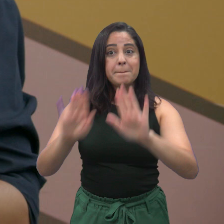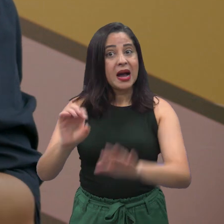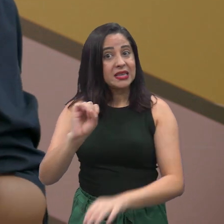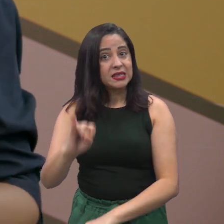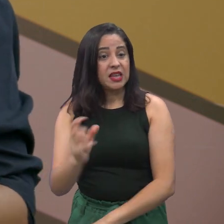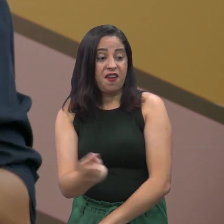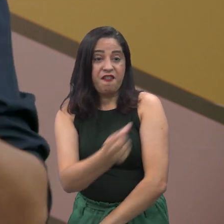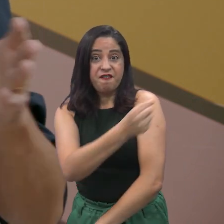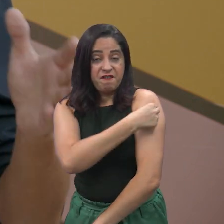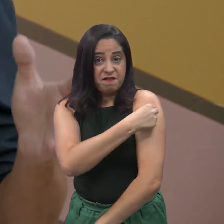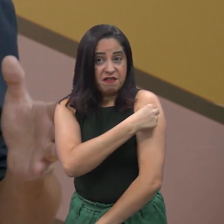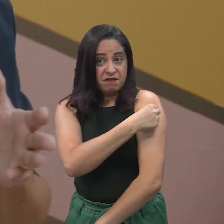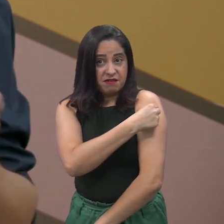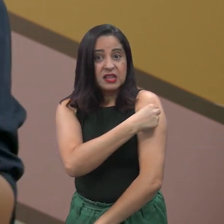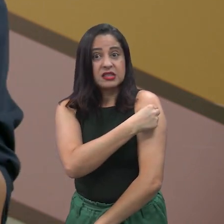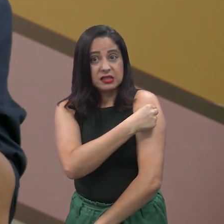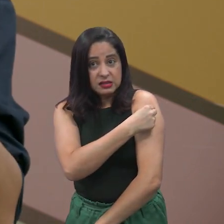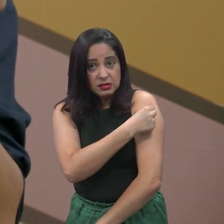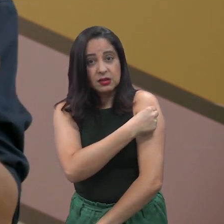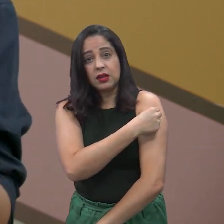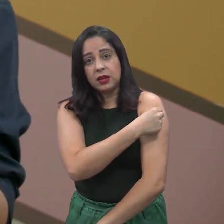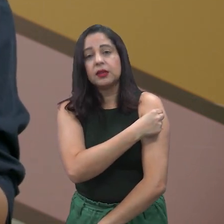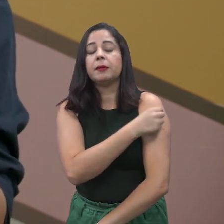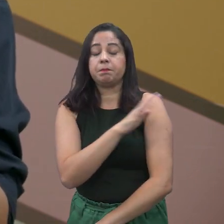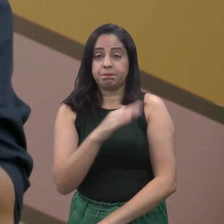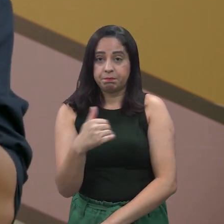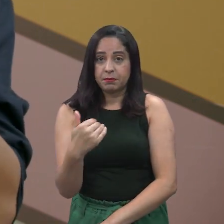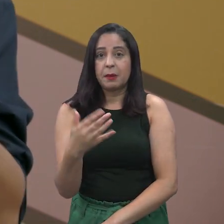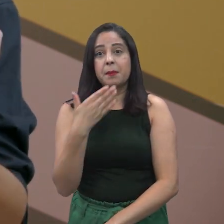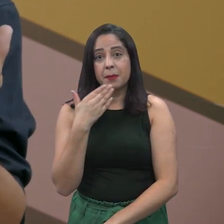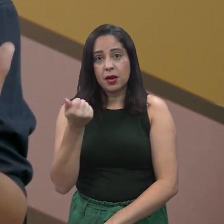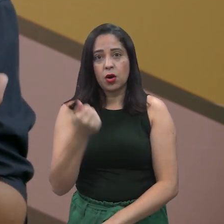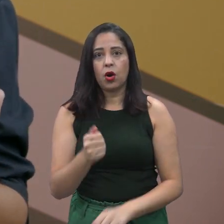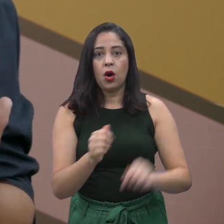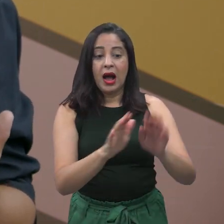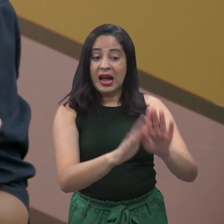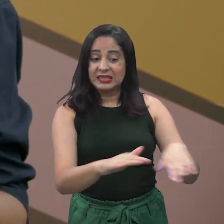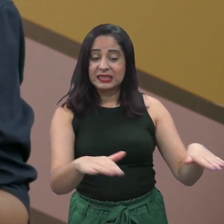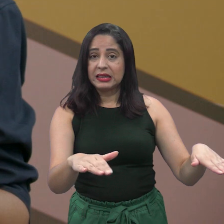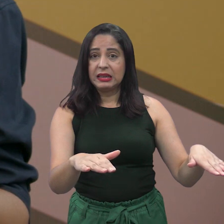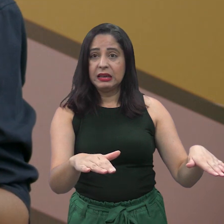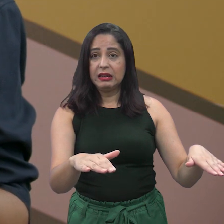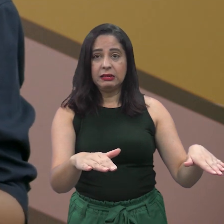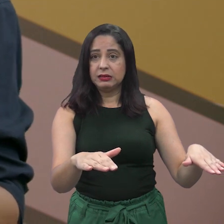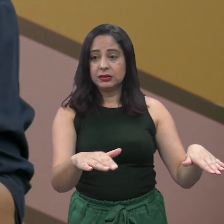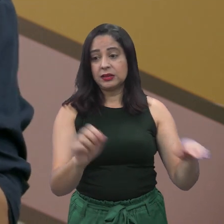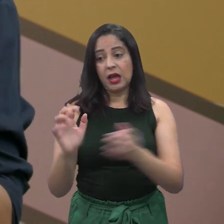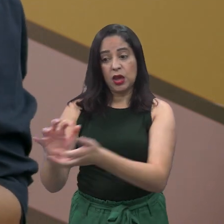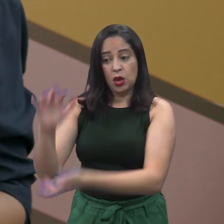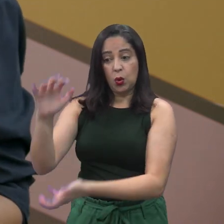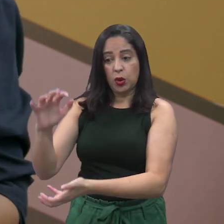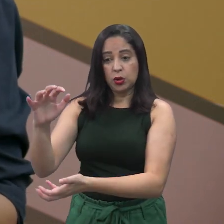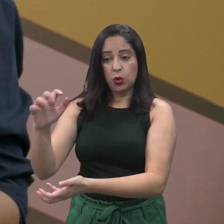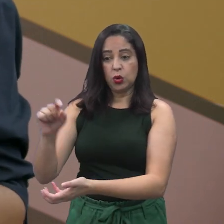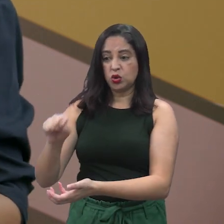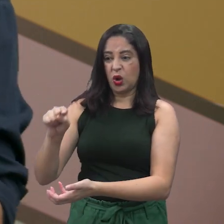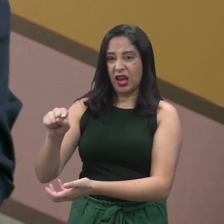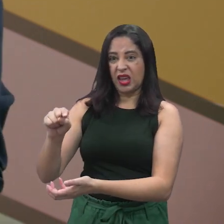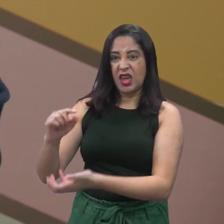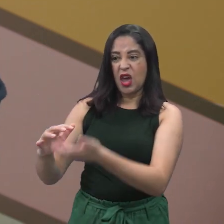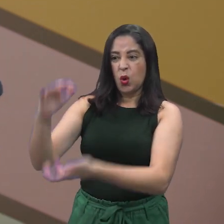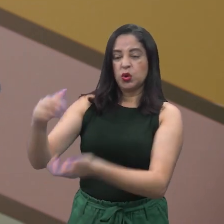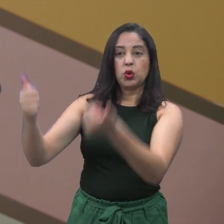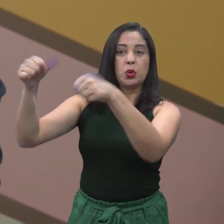vacinada, já teve contato, dos extremos de idade, né? Então, nas crianças pequenas e no idoso. O que a gente teve no Covid aconteceu